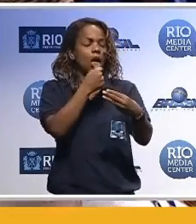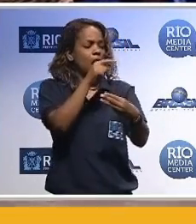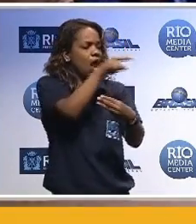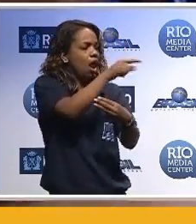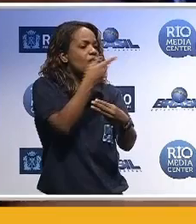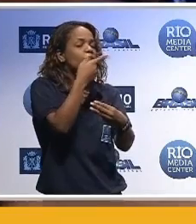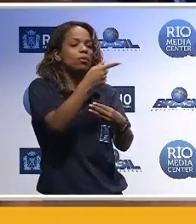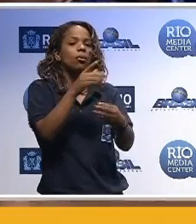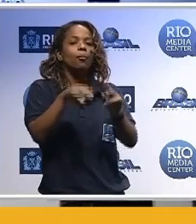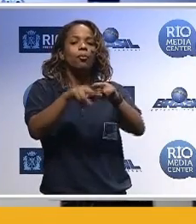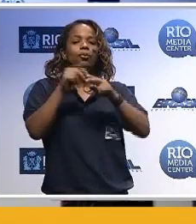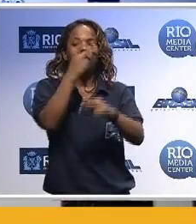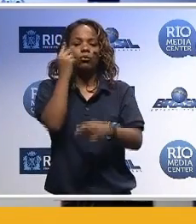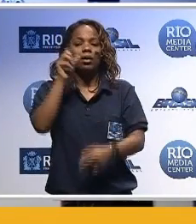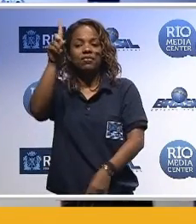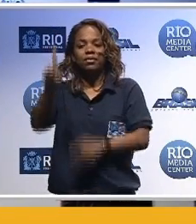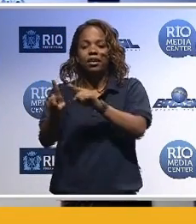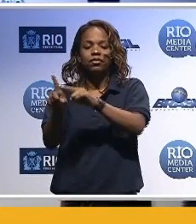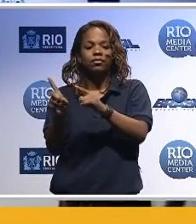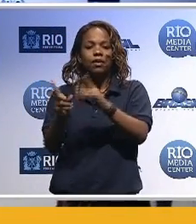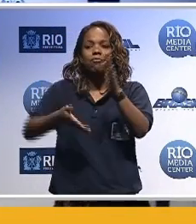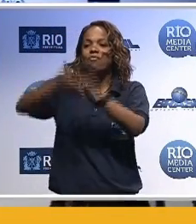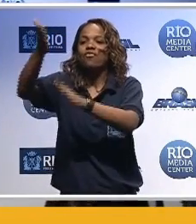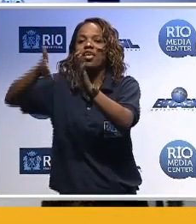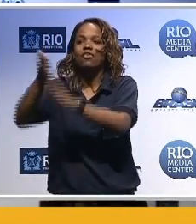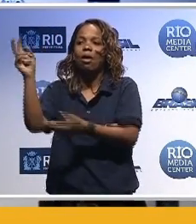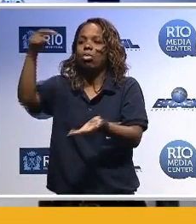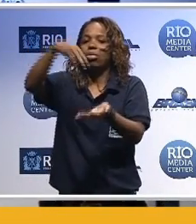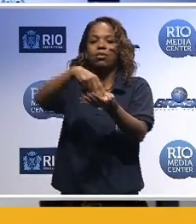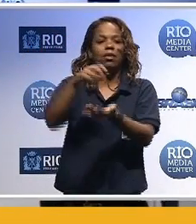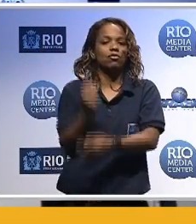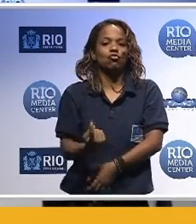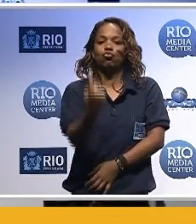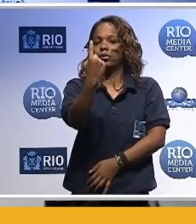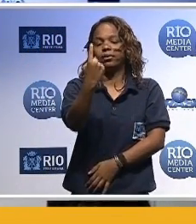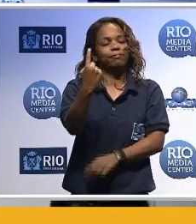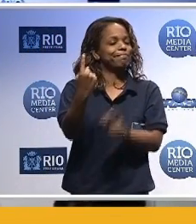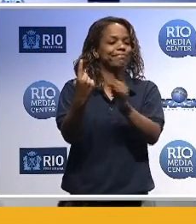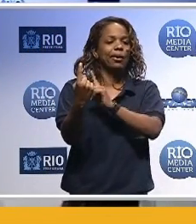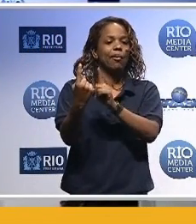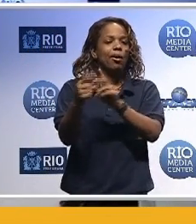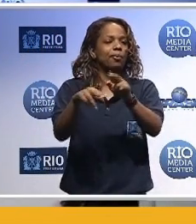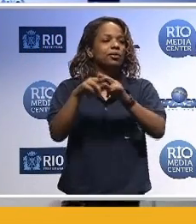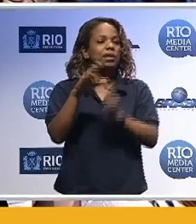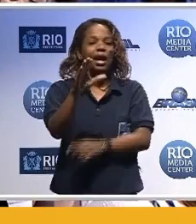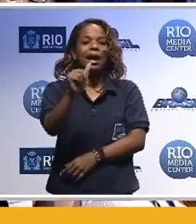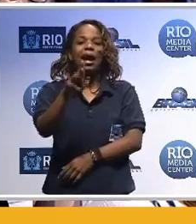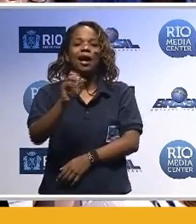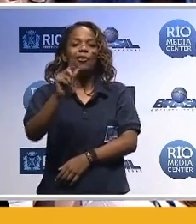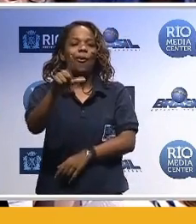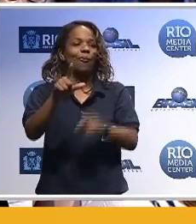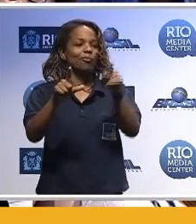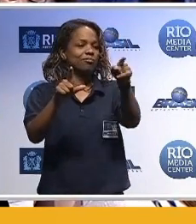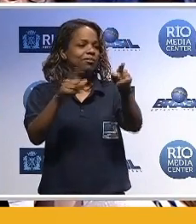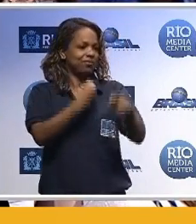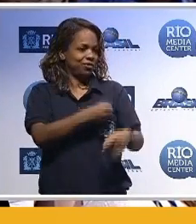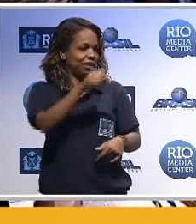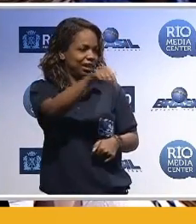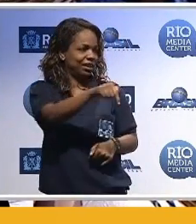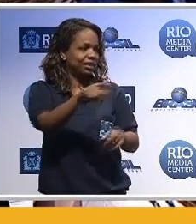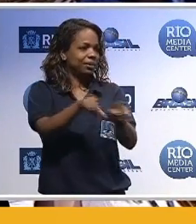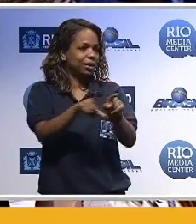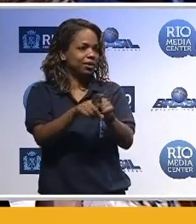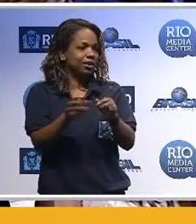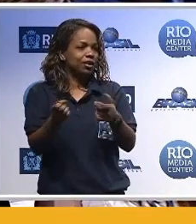com deficiência, elas não viajam sozinhas. Não é? Então, nós temos aqui, por exemplo, a Carol, que está viajando aqui com o acompanhante dela, o